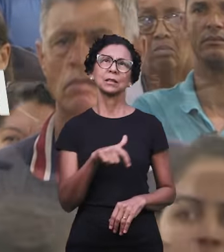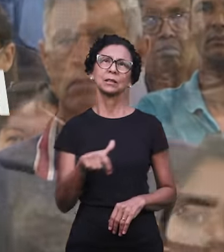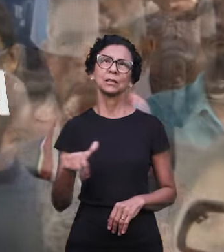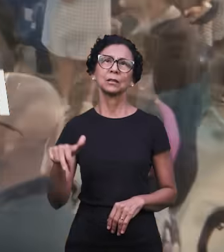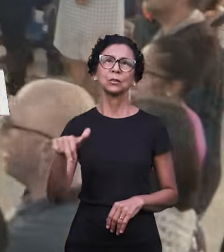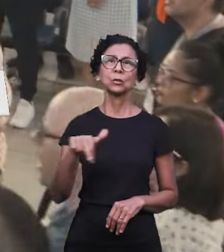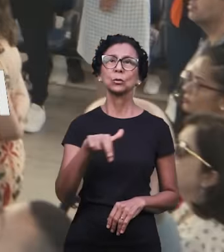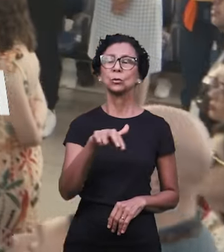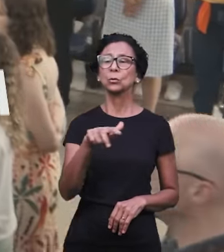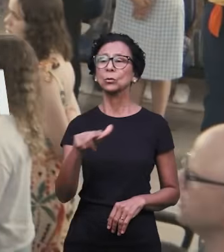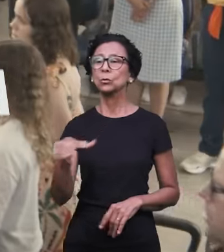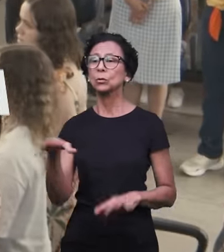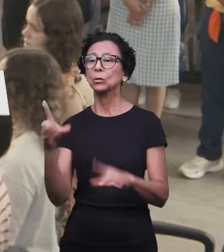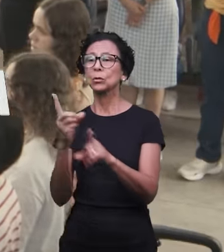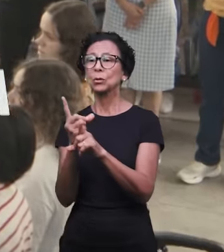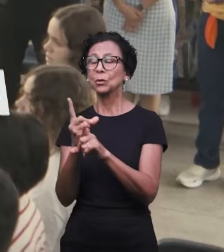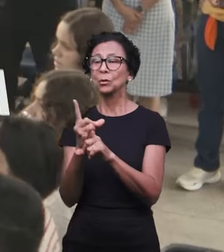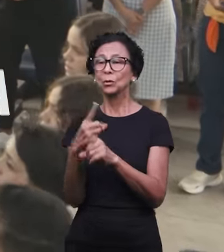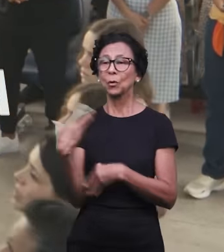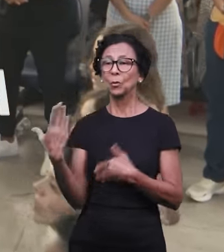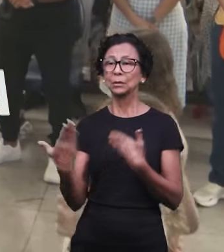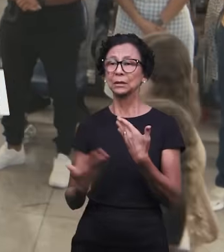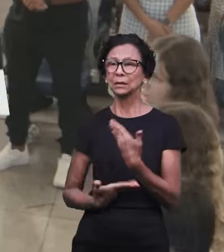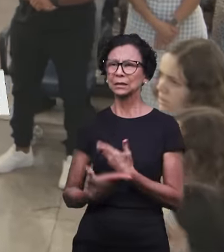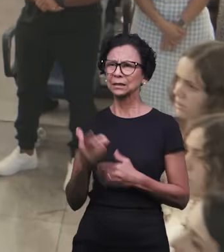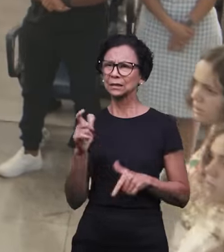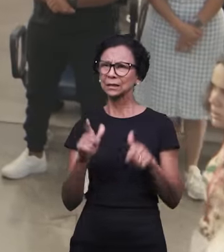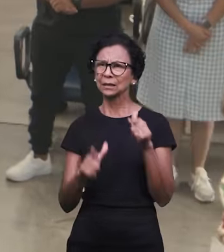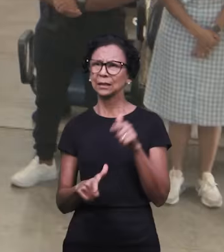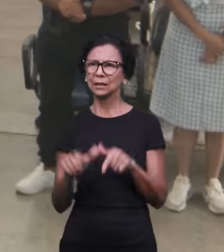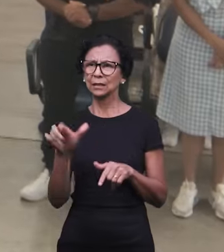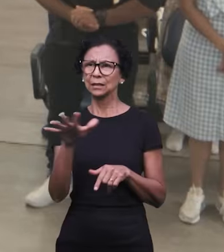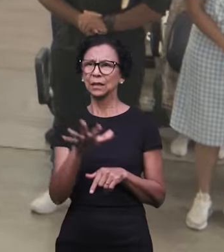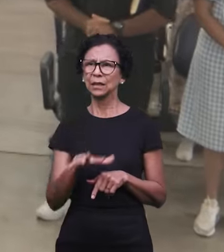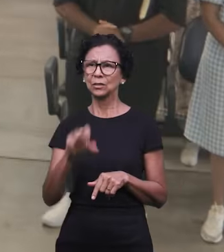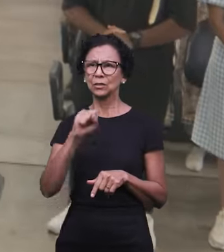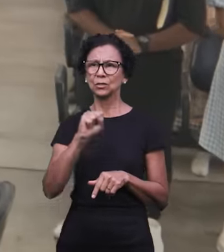os ribeiros de Sião.